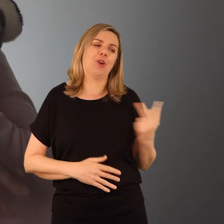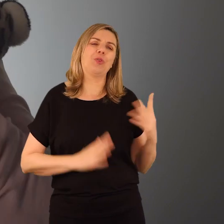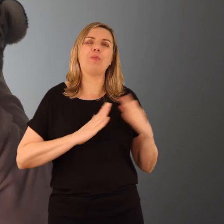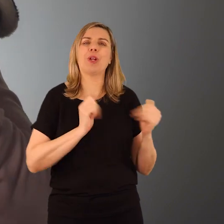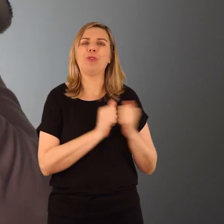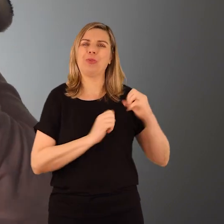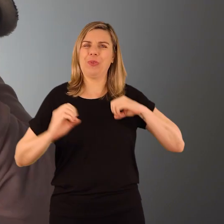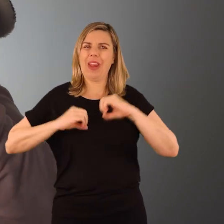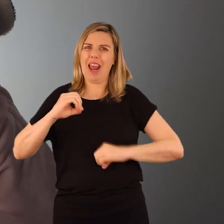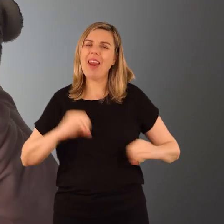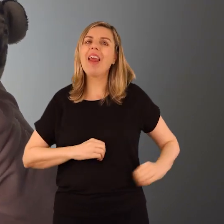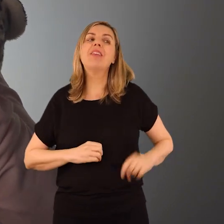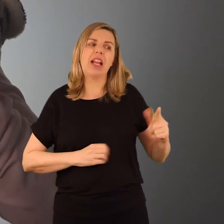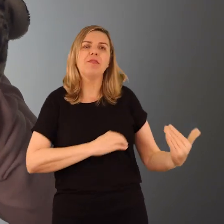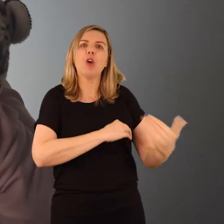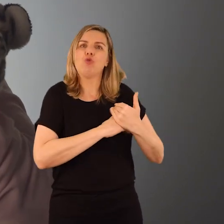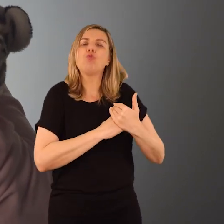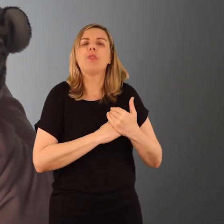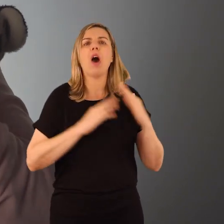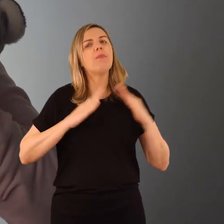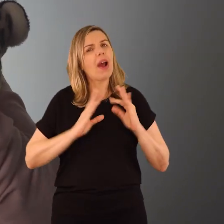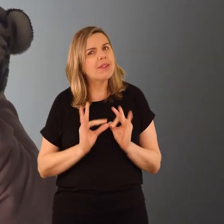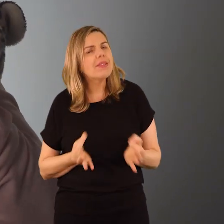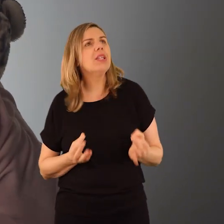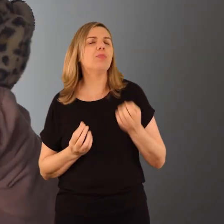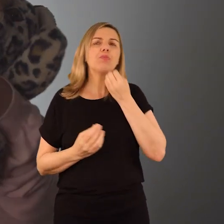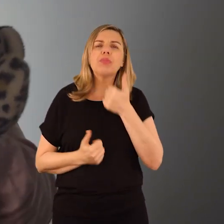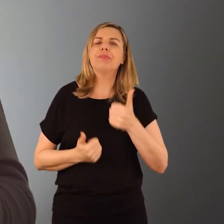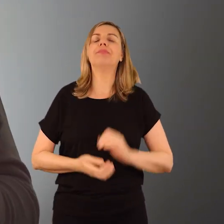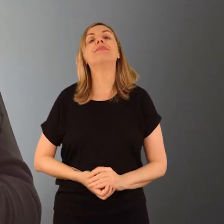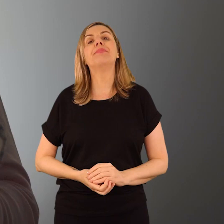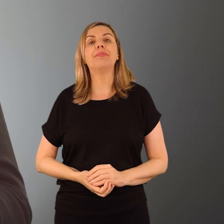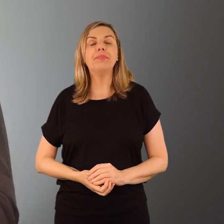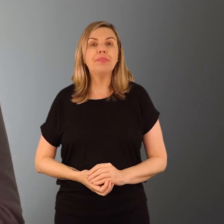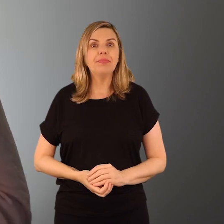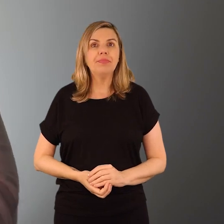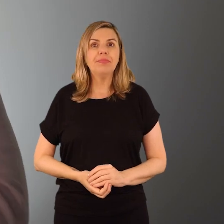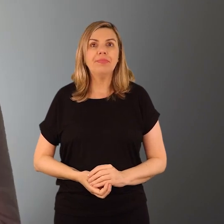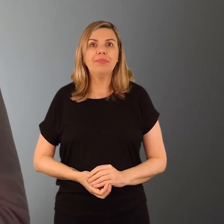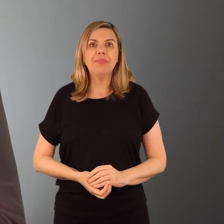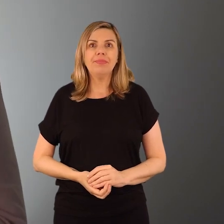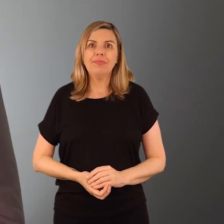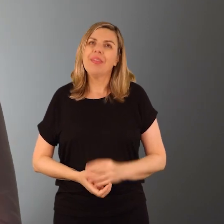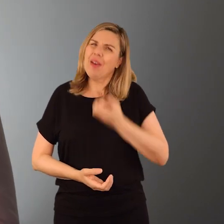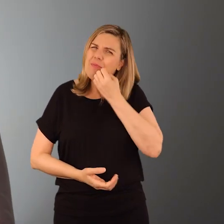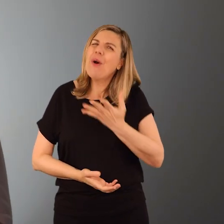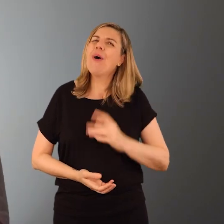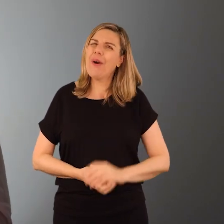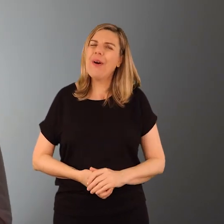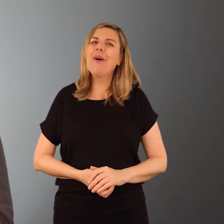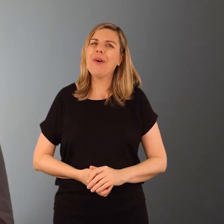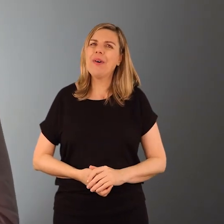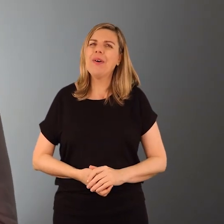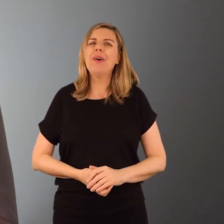vamos morar numa casa. Eles vão ajudar a gente a ter uma casinha direitinho, né? E eu acho bom, né? A coisa que eu acho